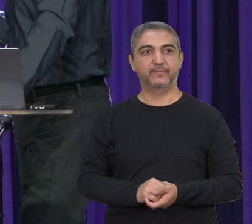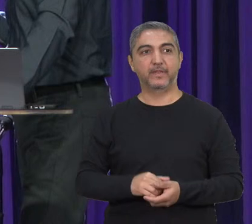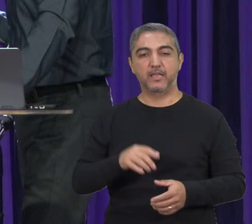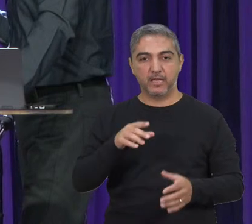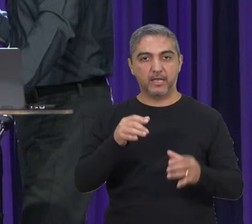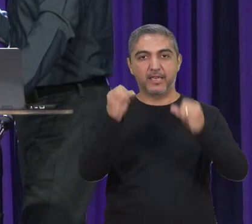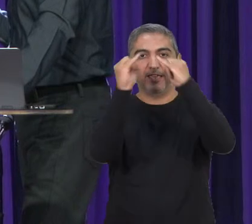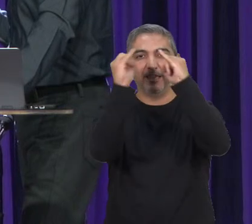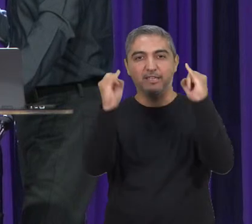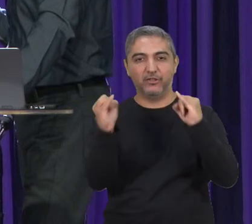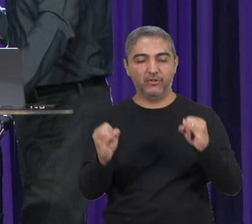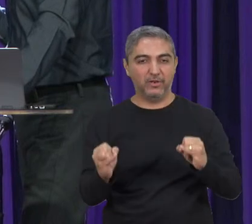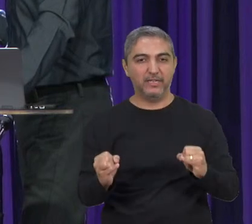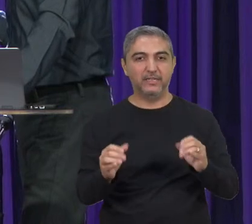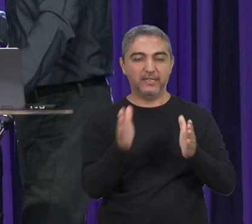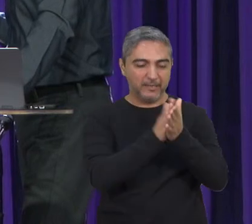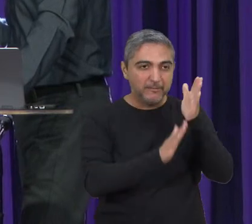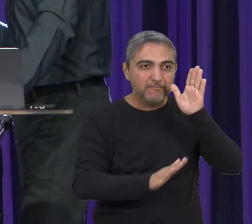idolatria,